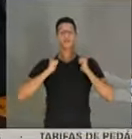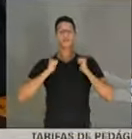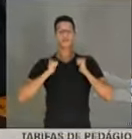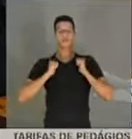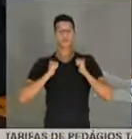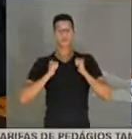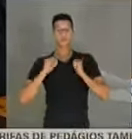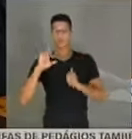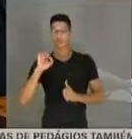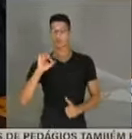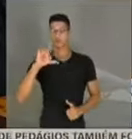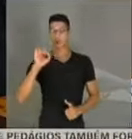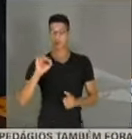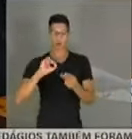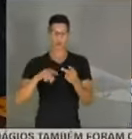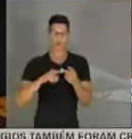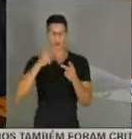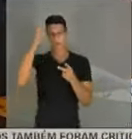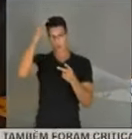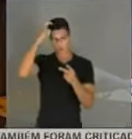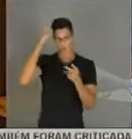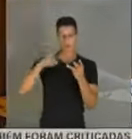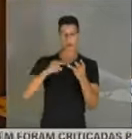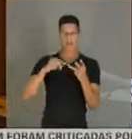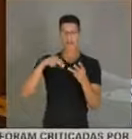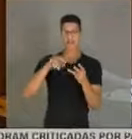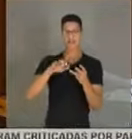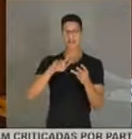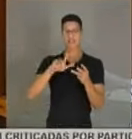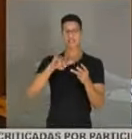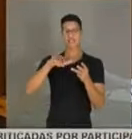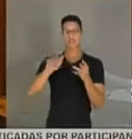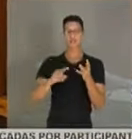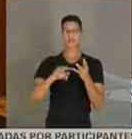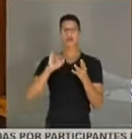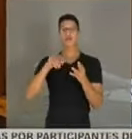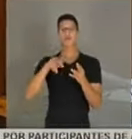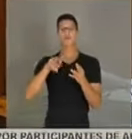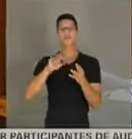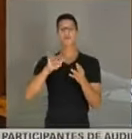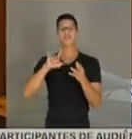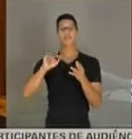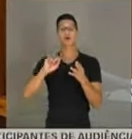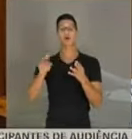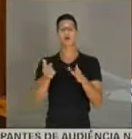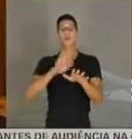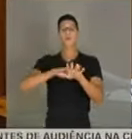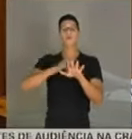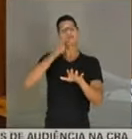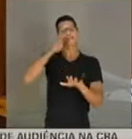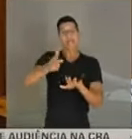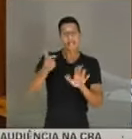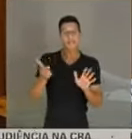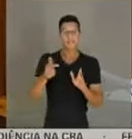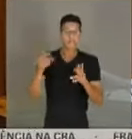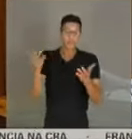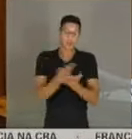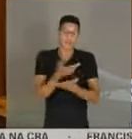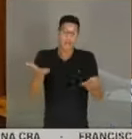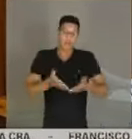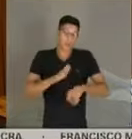Com dolo, com culpa, com negligência ou imprudência, ou com interesse escuso por trás? Essa investigação está acontecendo agora,